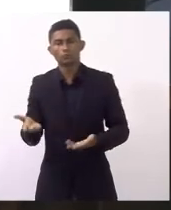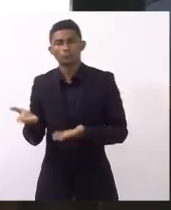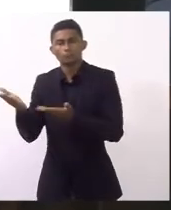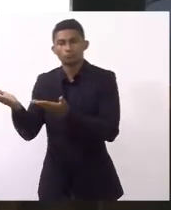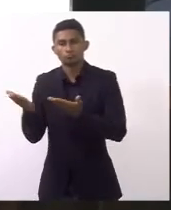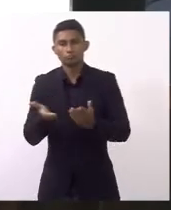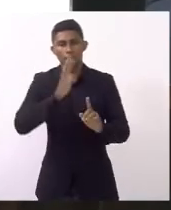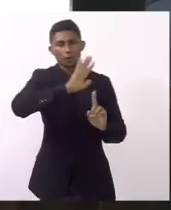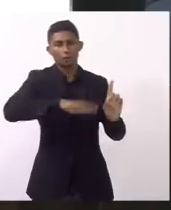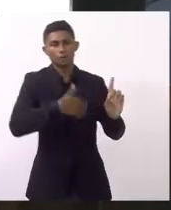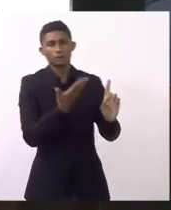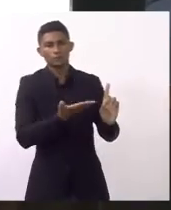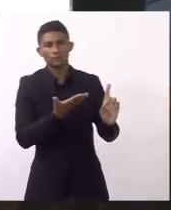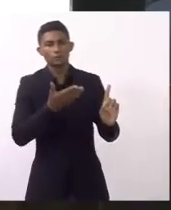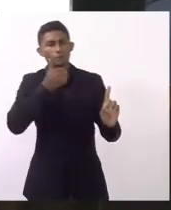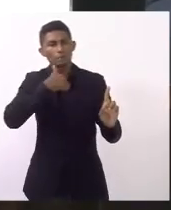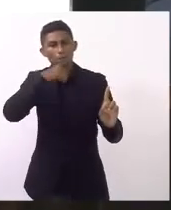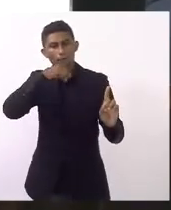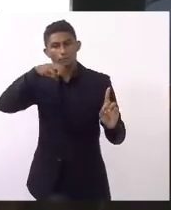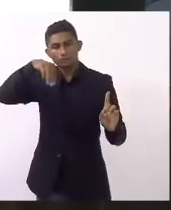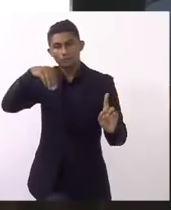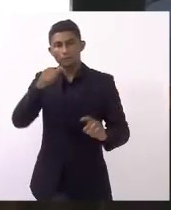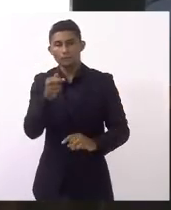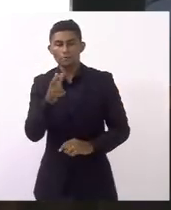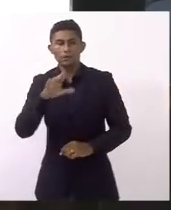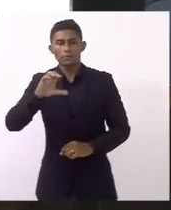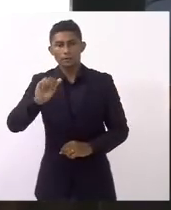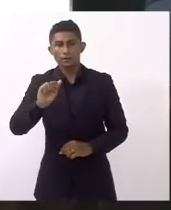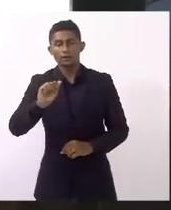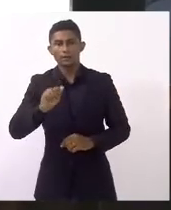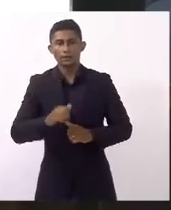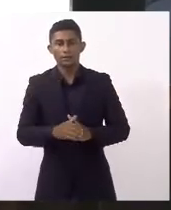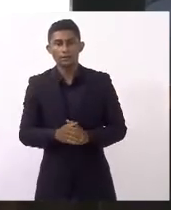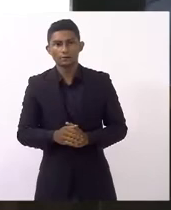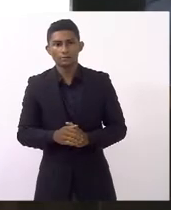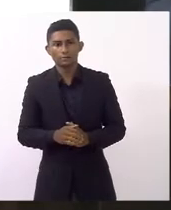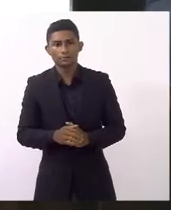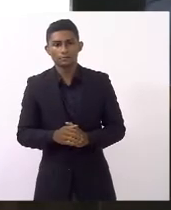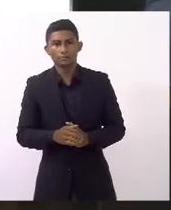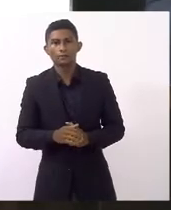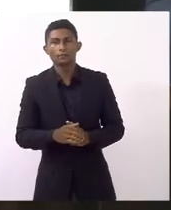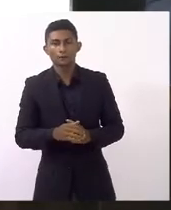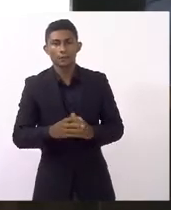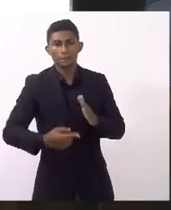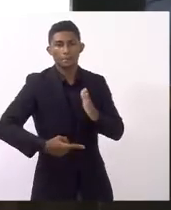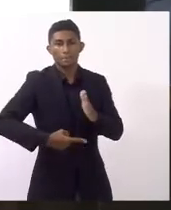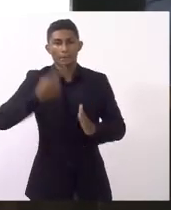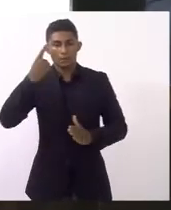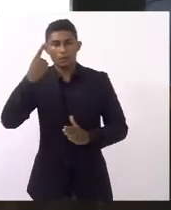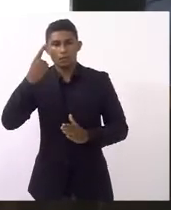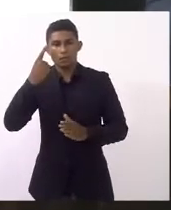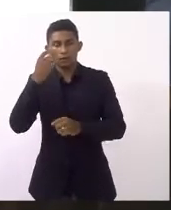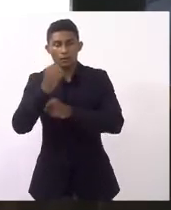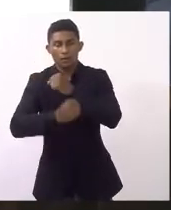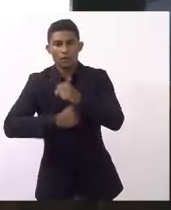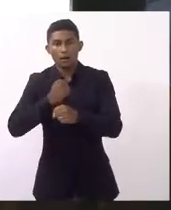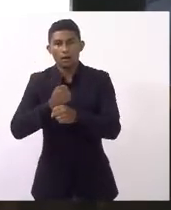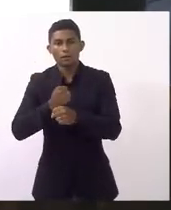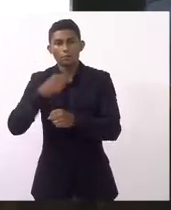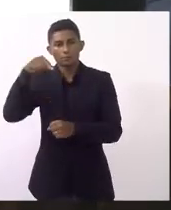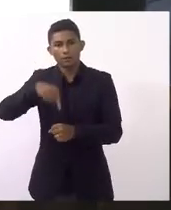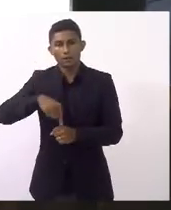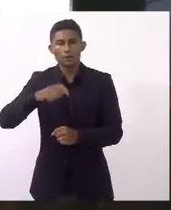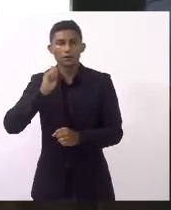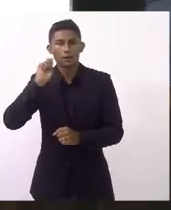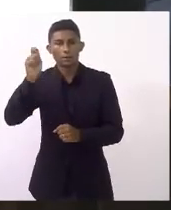Márcia marcal Nassau o primeiro ano do abrir o verde homenagem